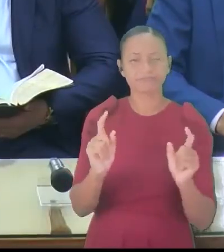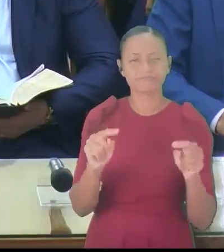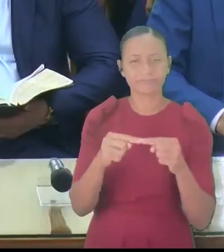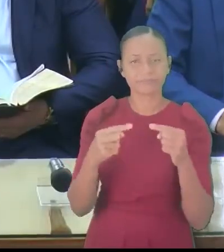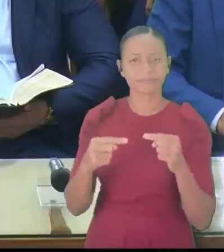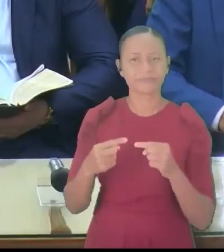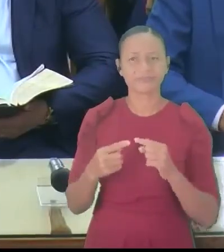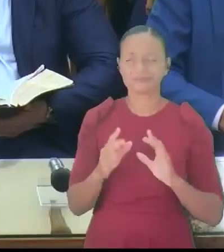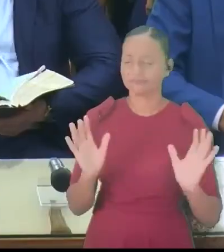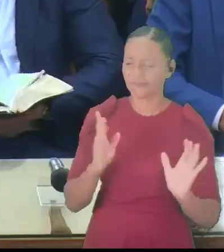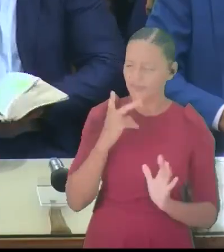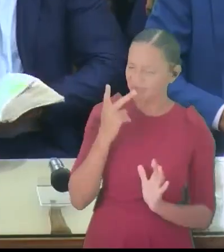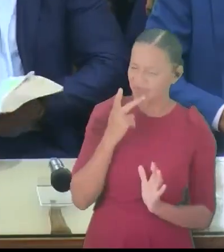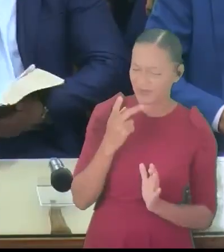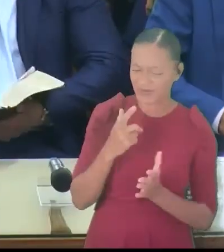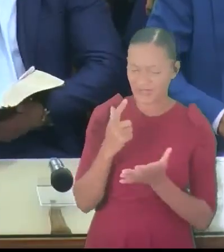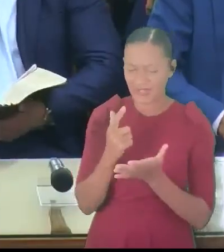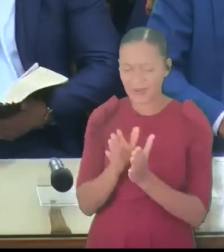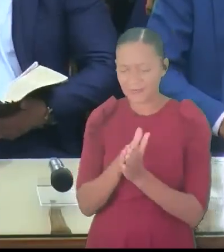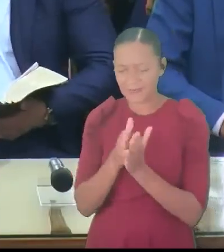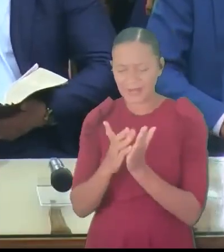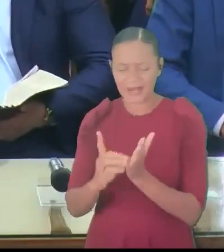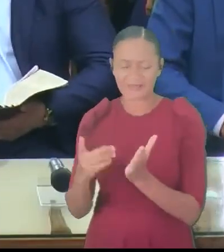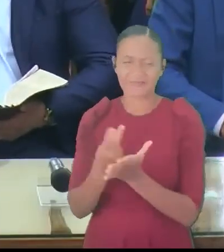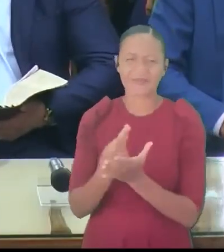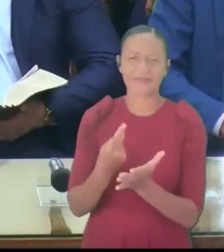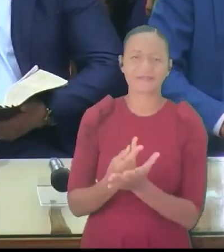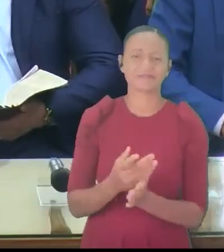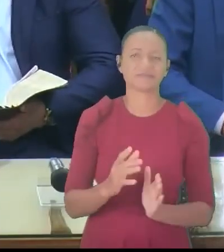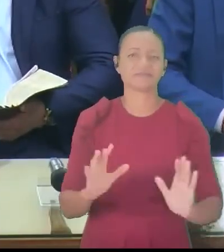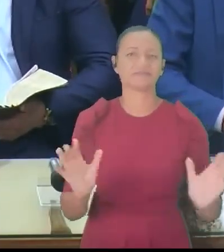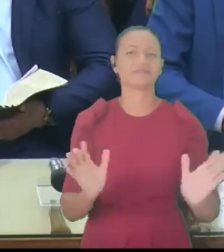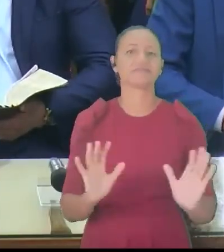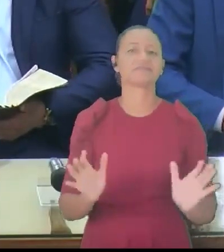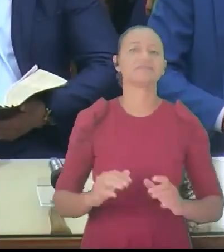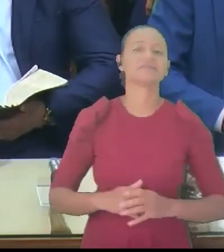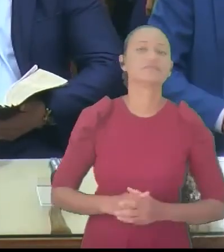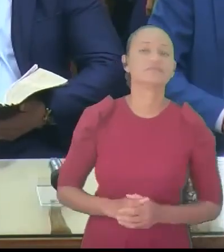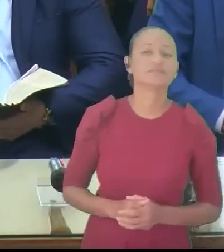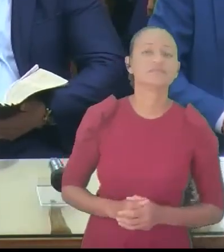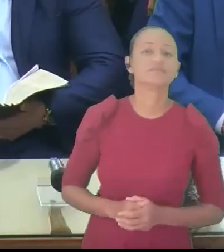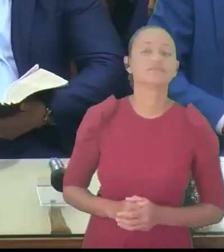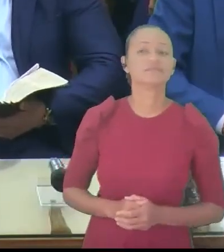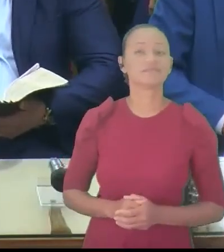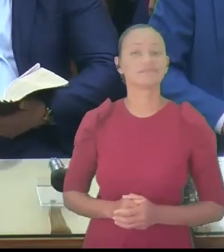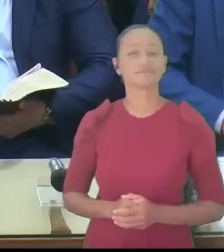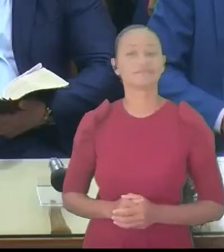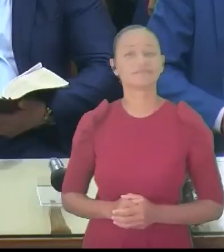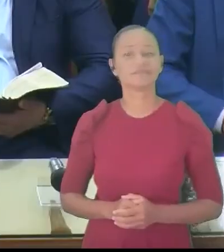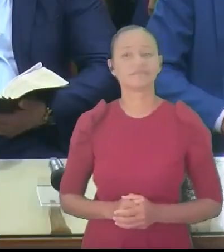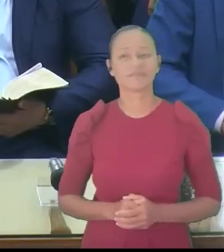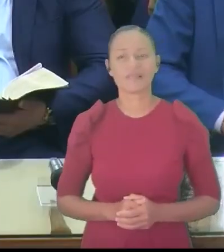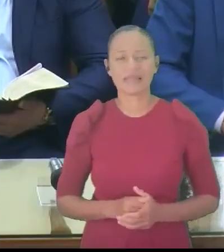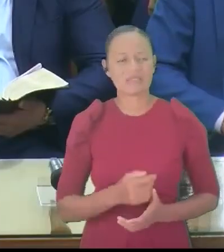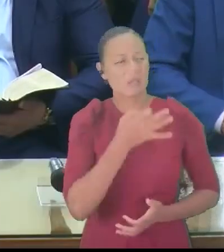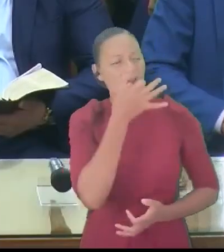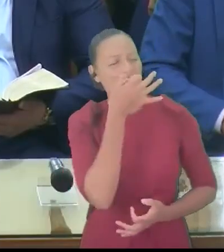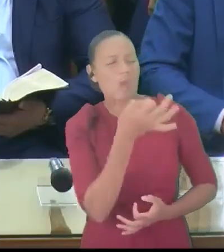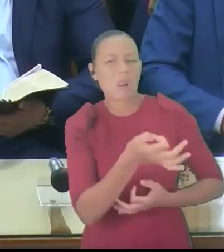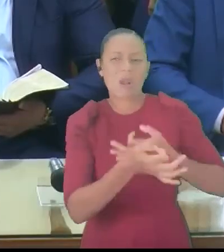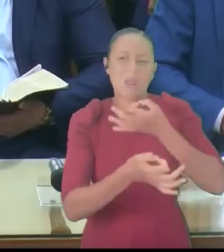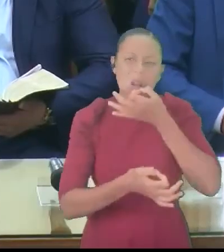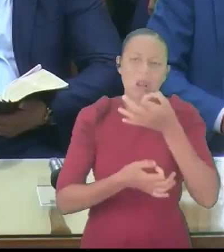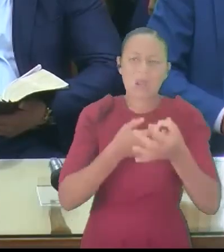Então, não diga que a Bíblia tem erro, meu irmão. Diga isso não. Não vá na onda dos críticos,